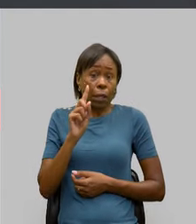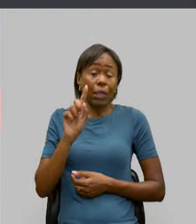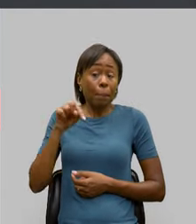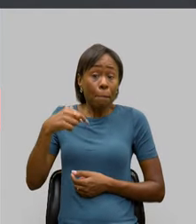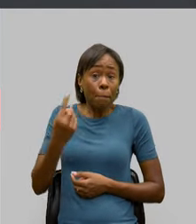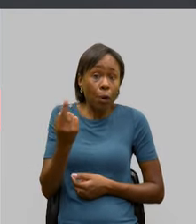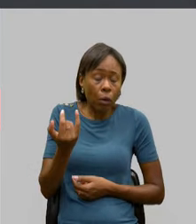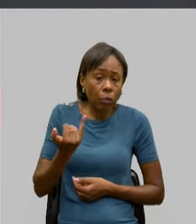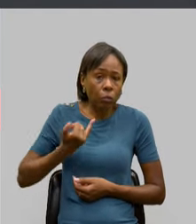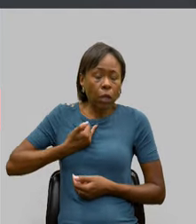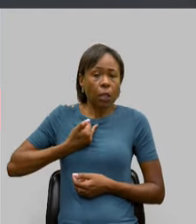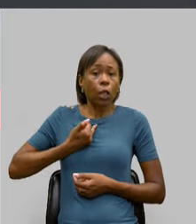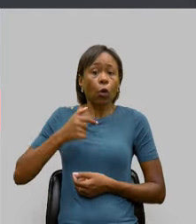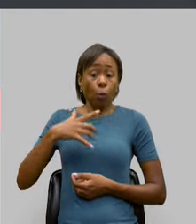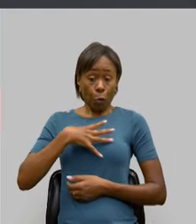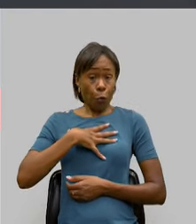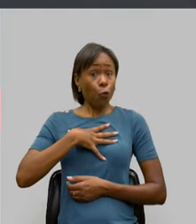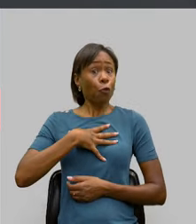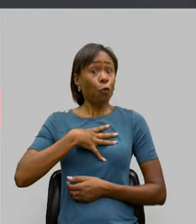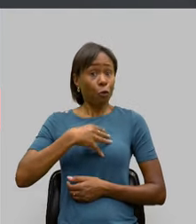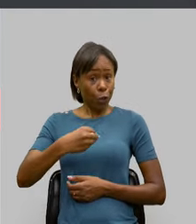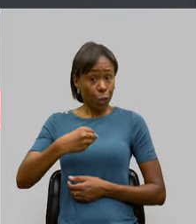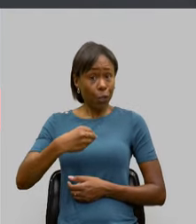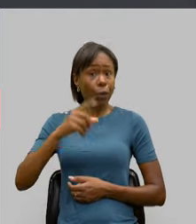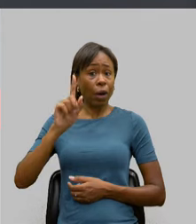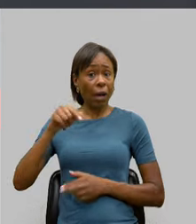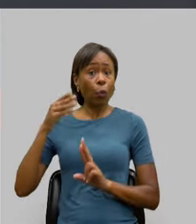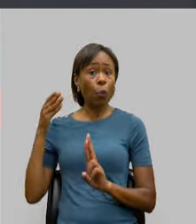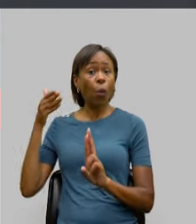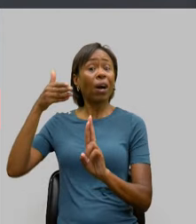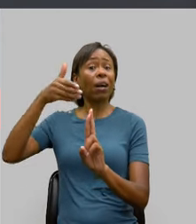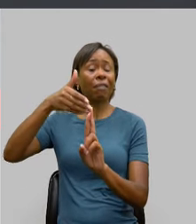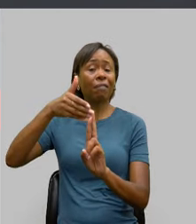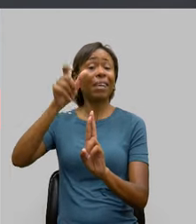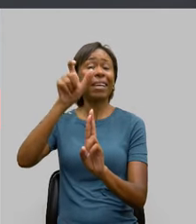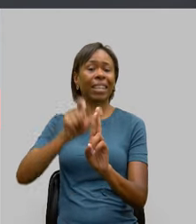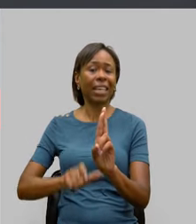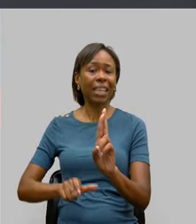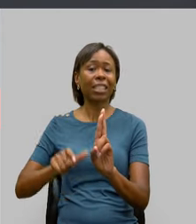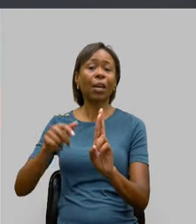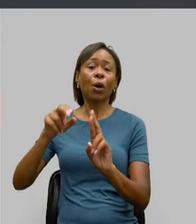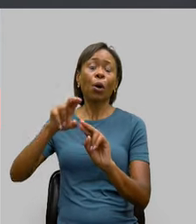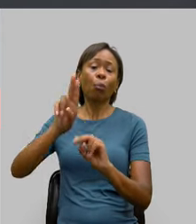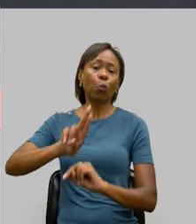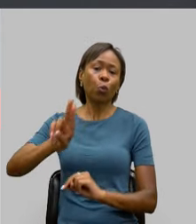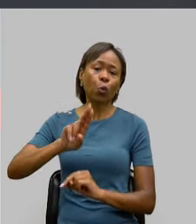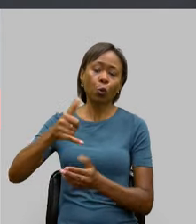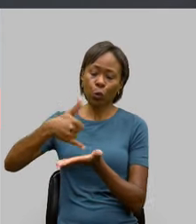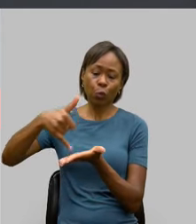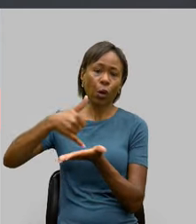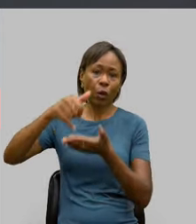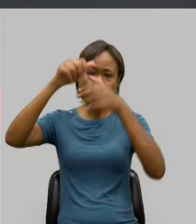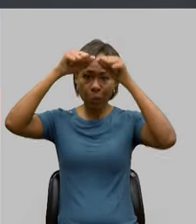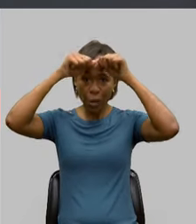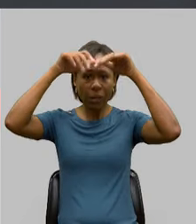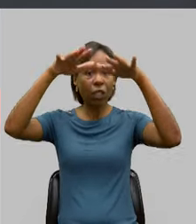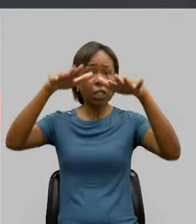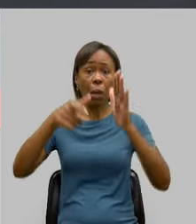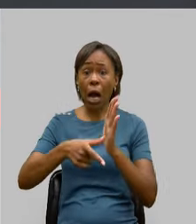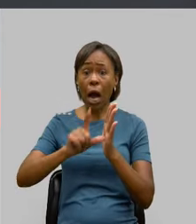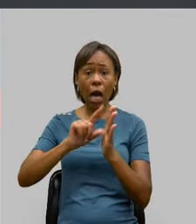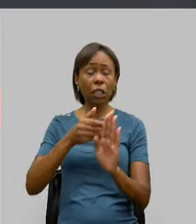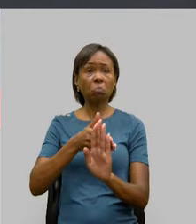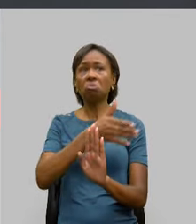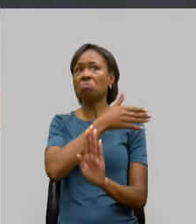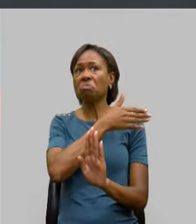o Samuel Ele era a referência do óleo do autista Né nenhuma criança tinha usado ainda pro autismo antes dele